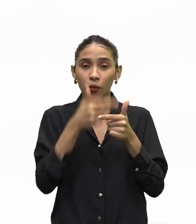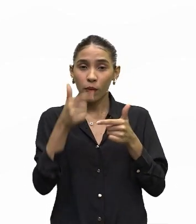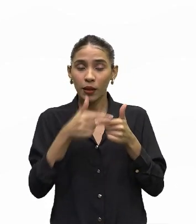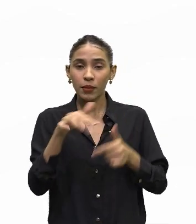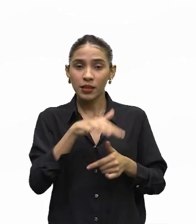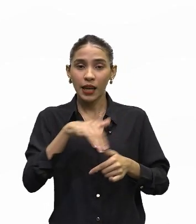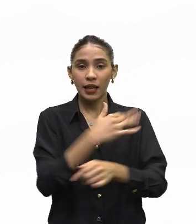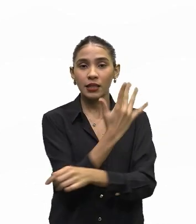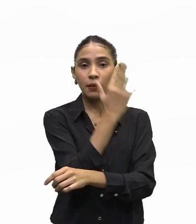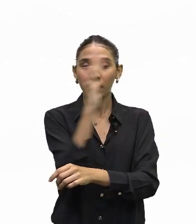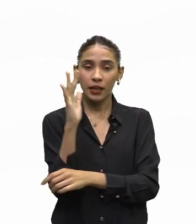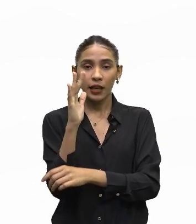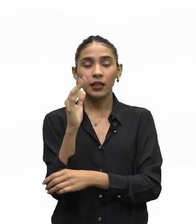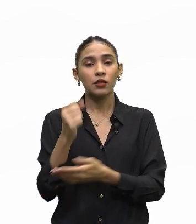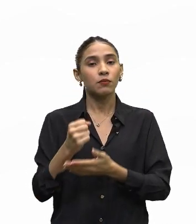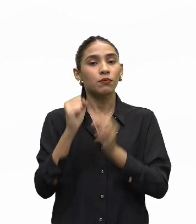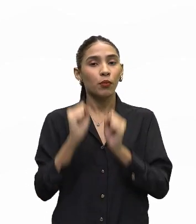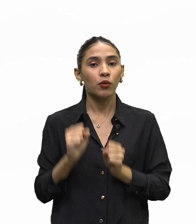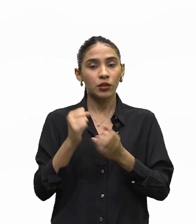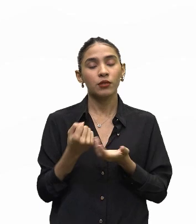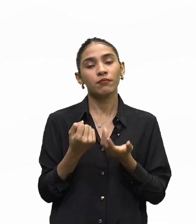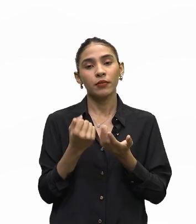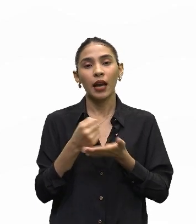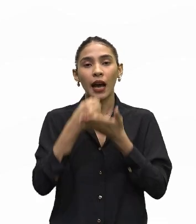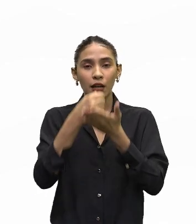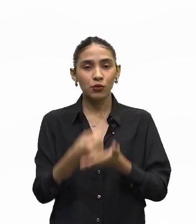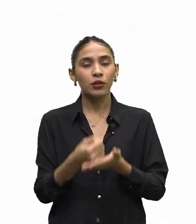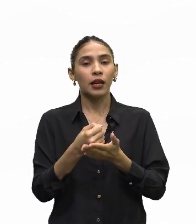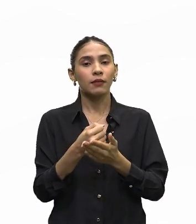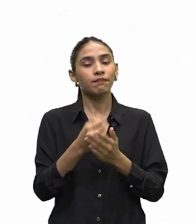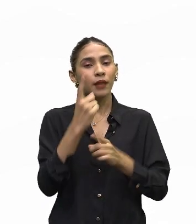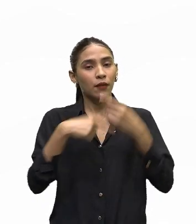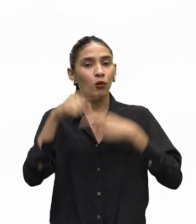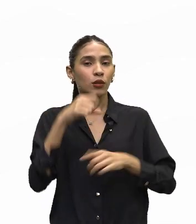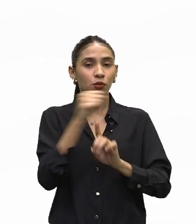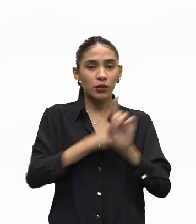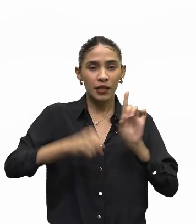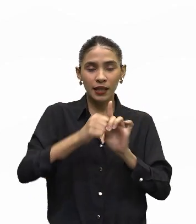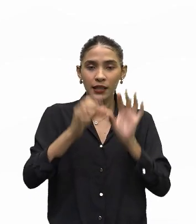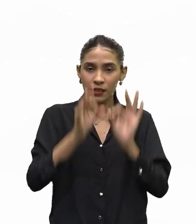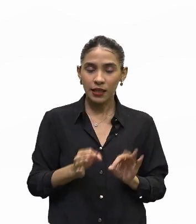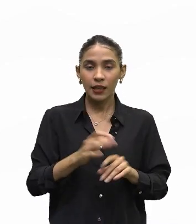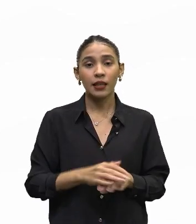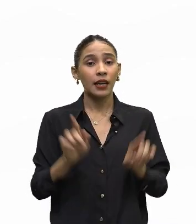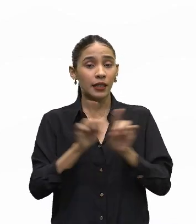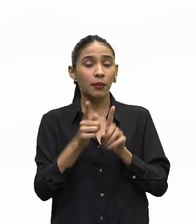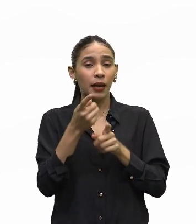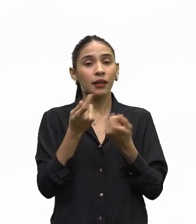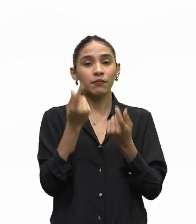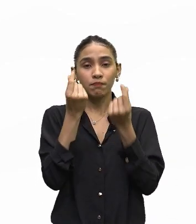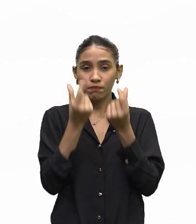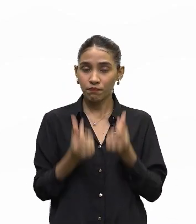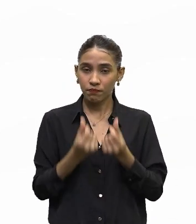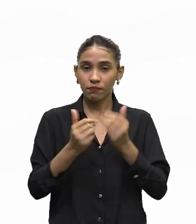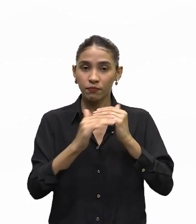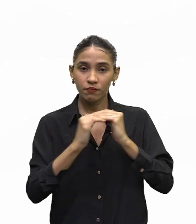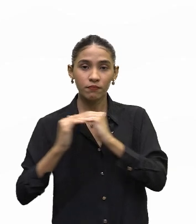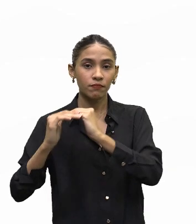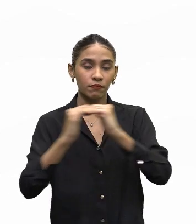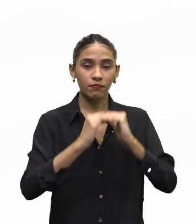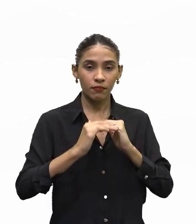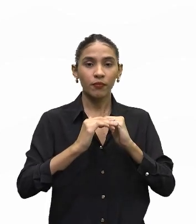que possam ajudar na construção de uma sociedade mais justa e que seja economicamente compatível com a